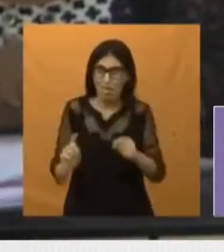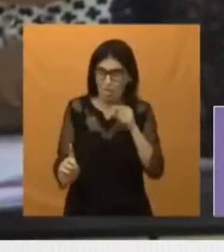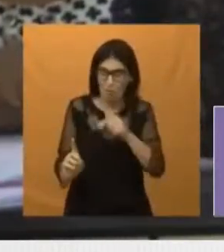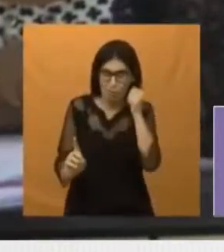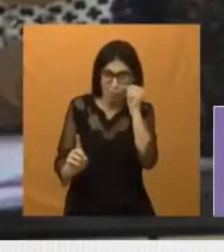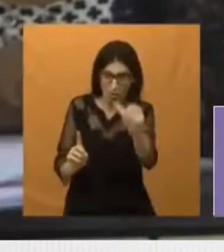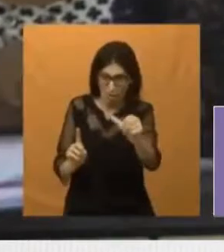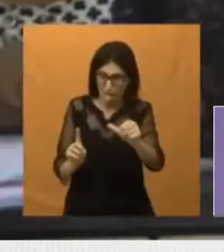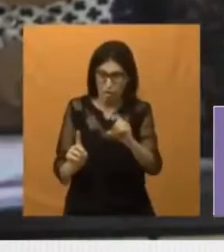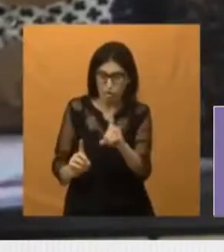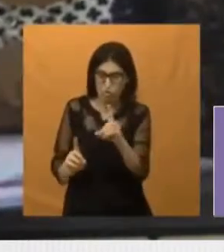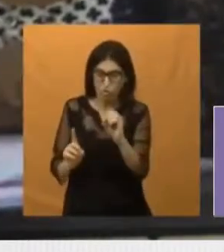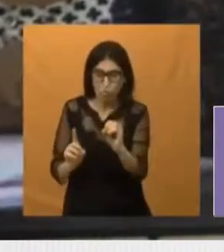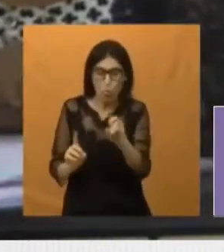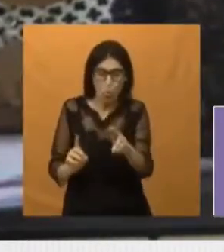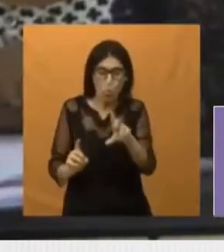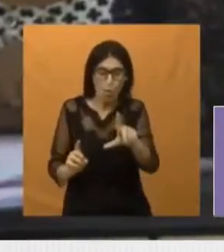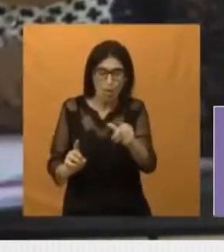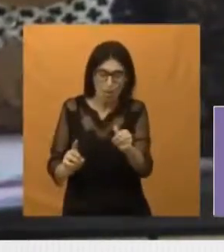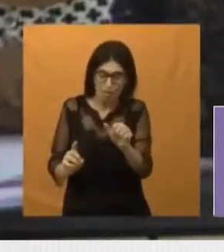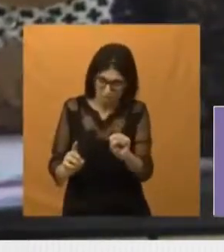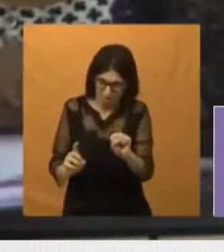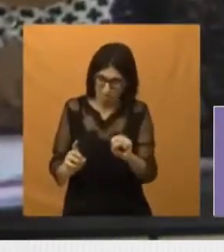que se expandir, ela tem que se